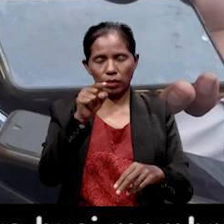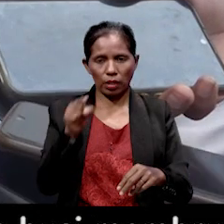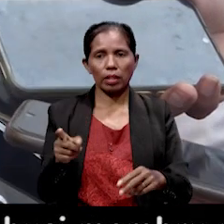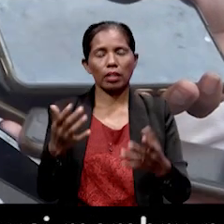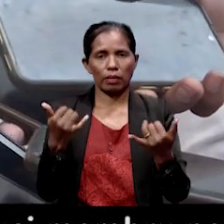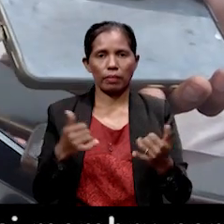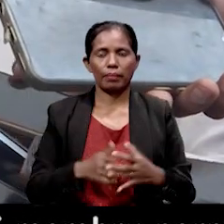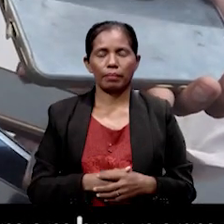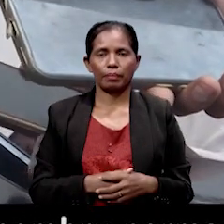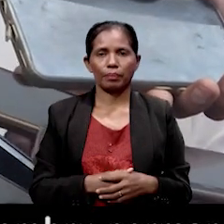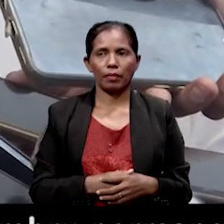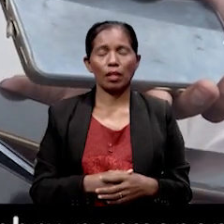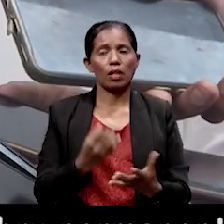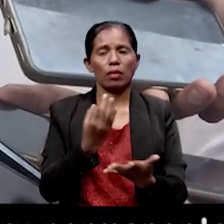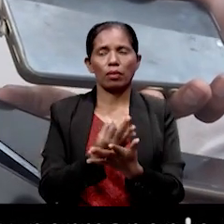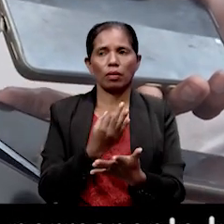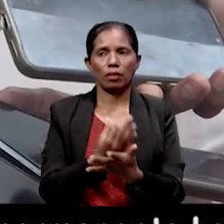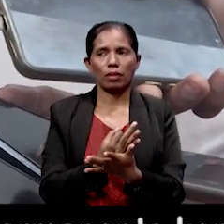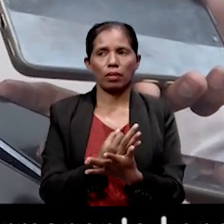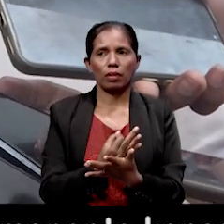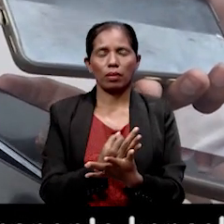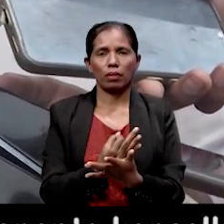be fundo saída